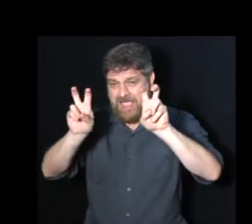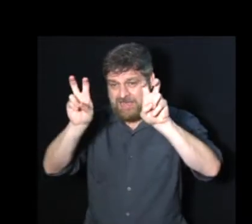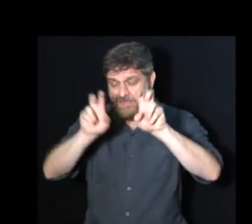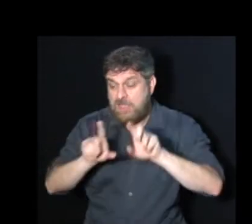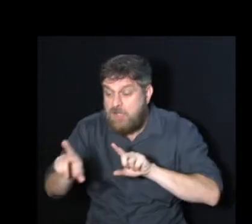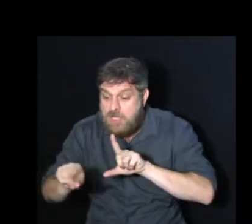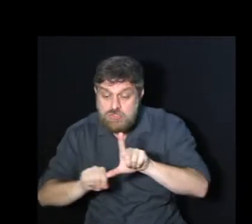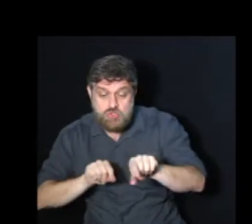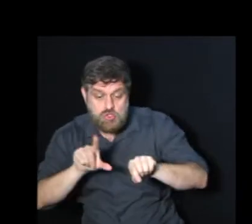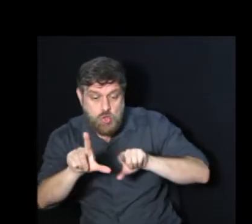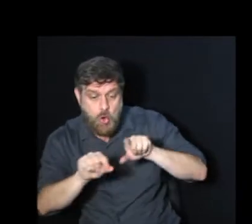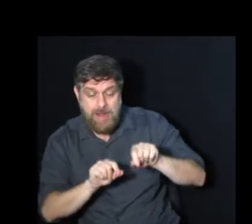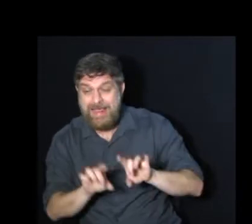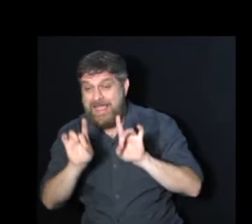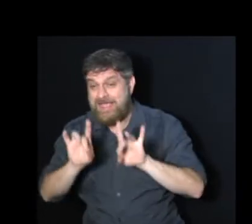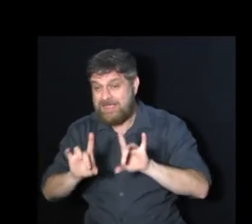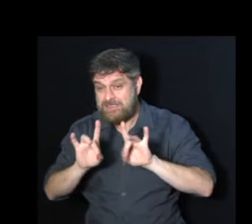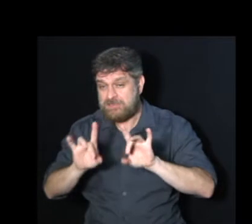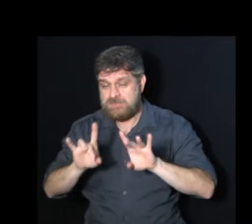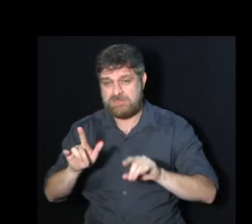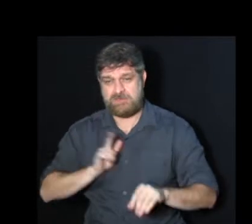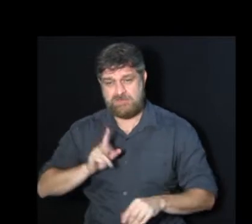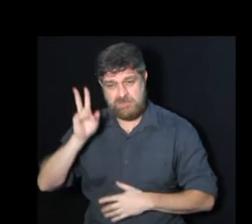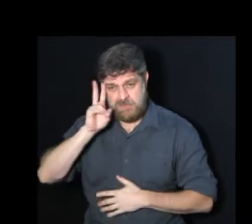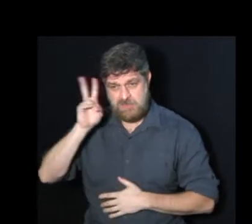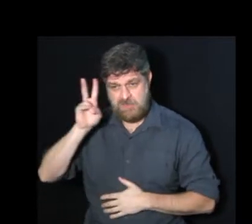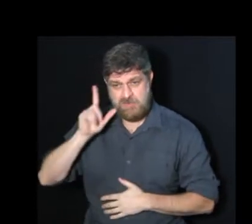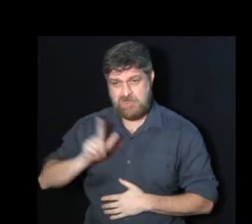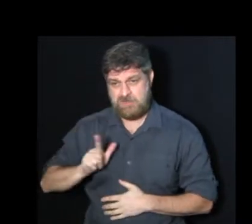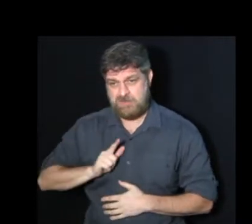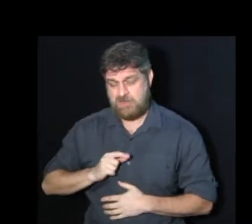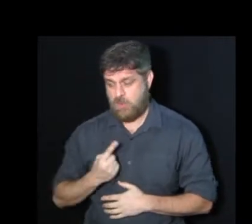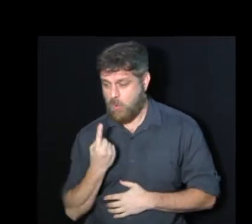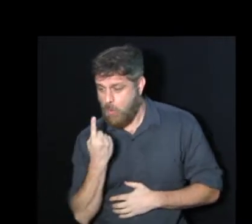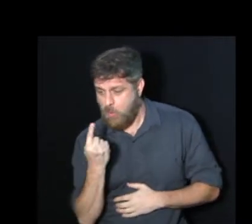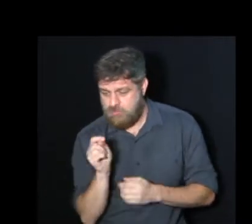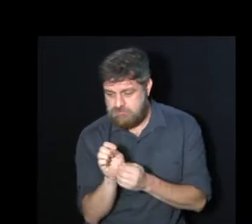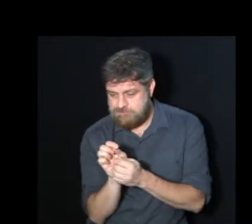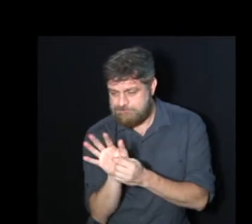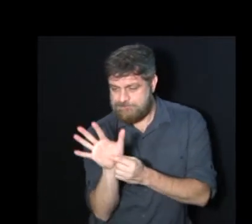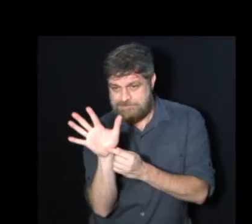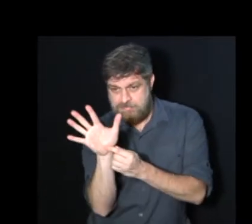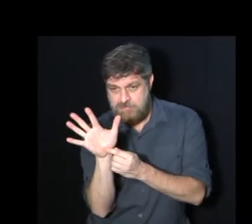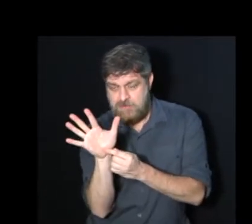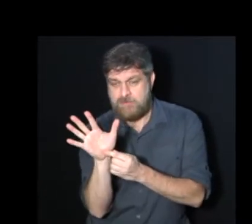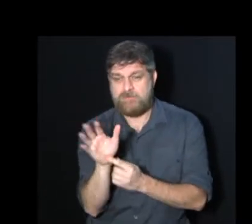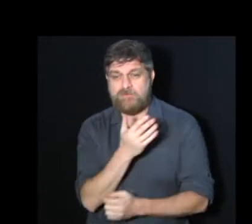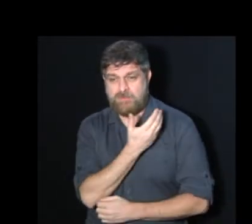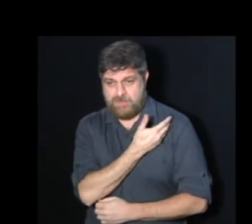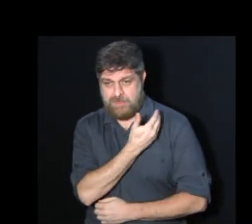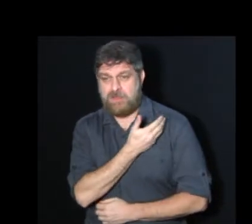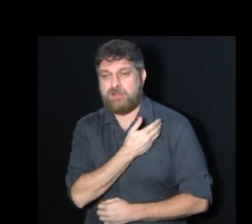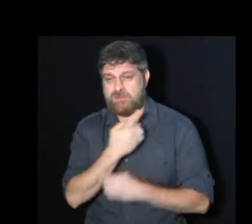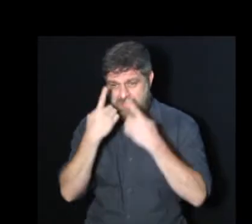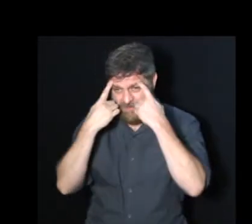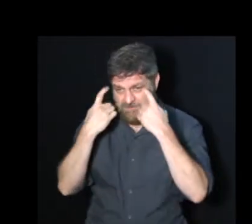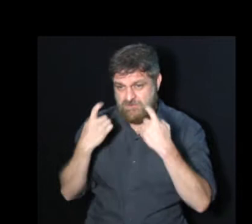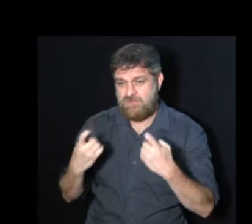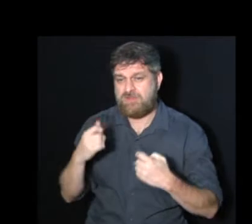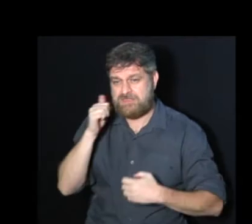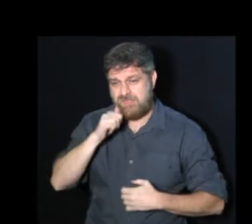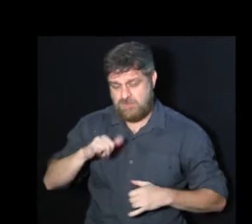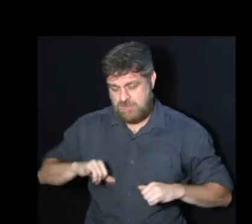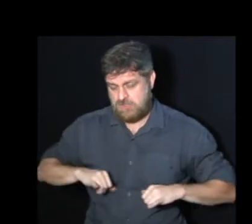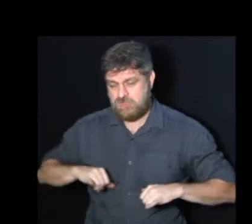escolhemos uma temática específica para ressaltar um componente da manifestação da violência contra as mulheres,